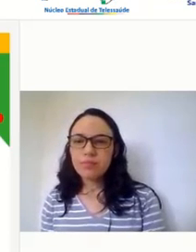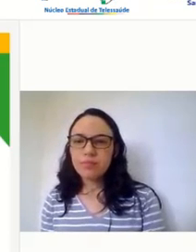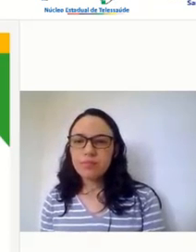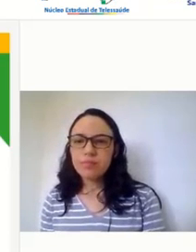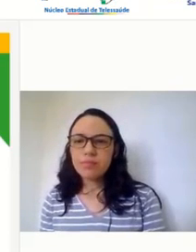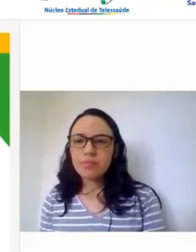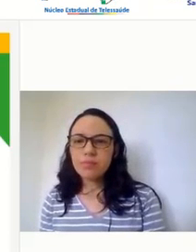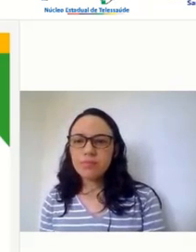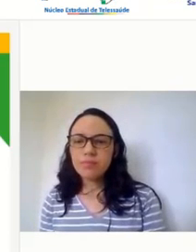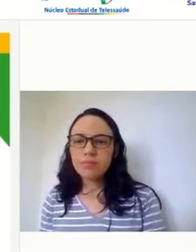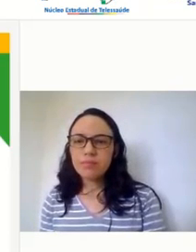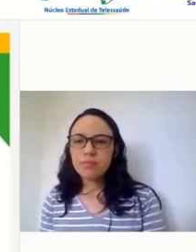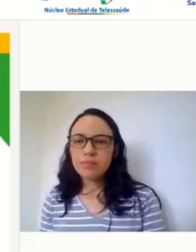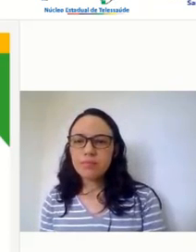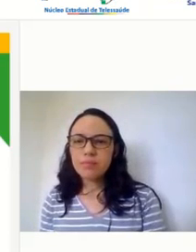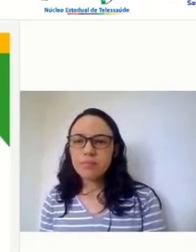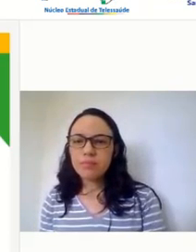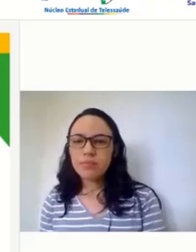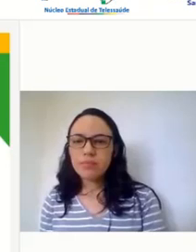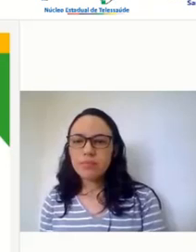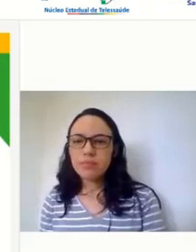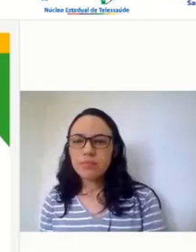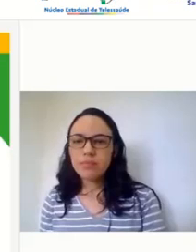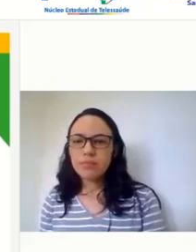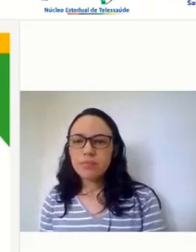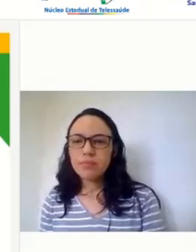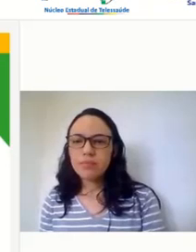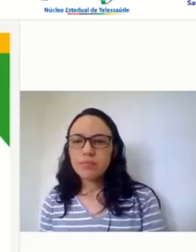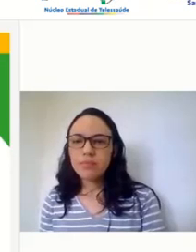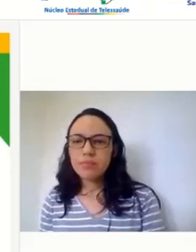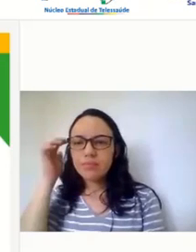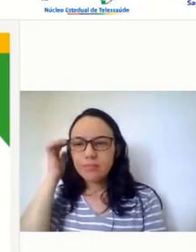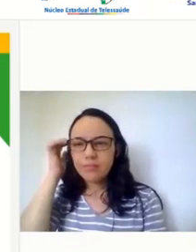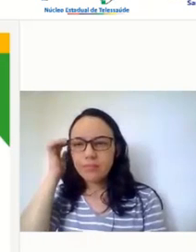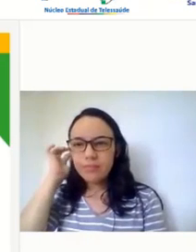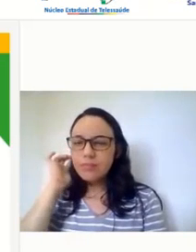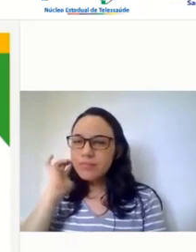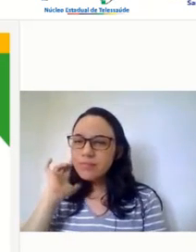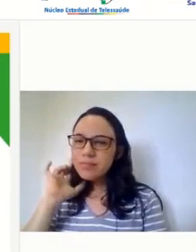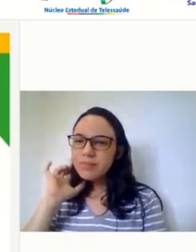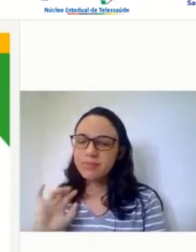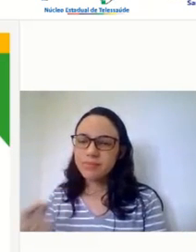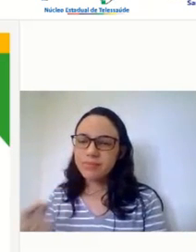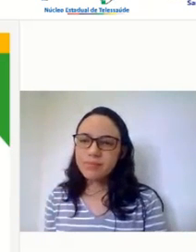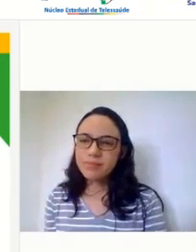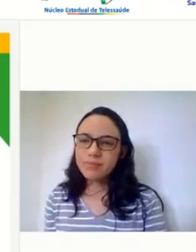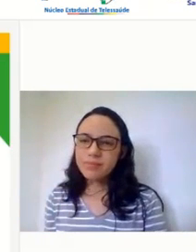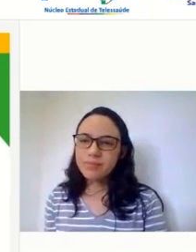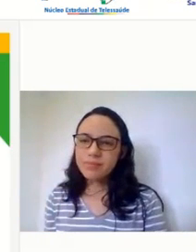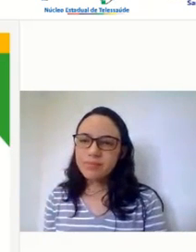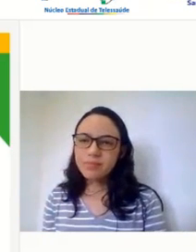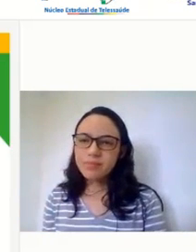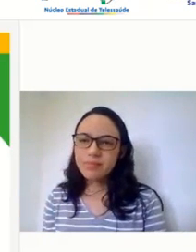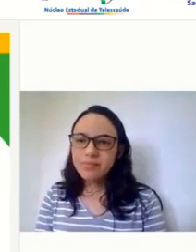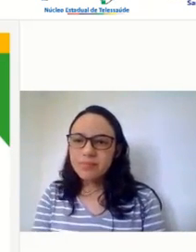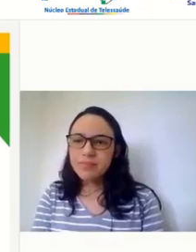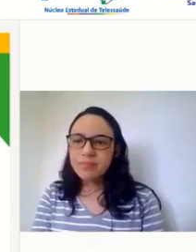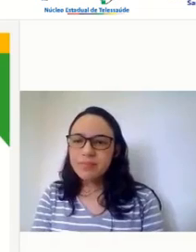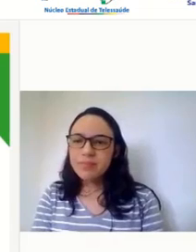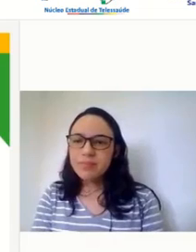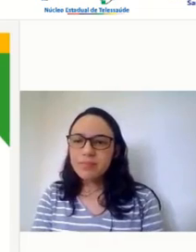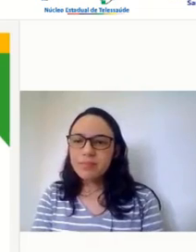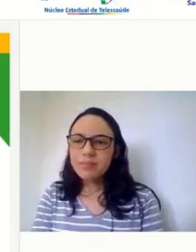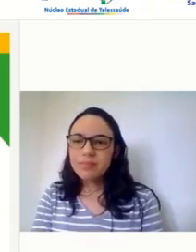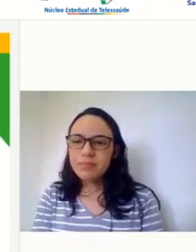coluna lateral o lado direito vocês conseguem ver uma curva dos países nos últimos